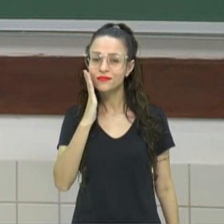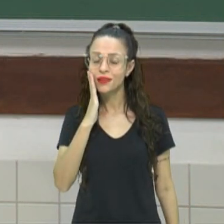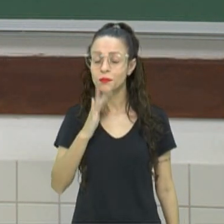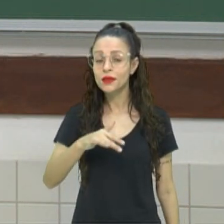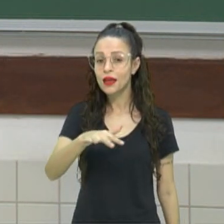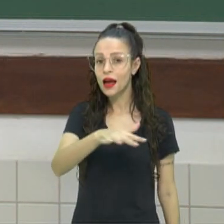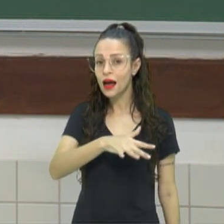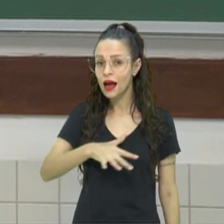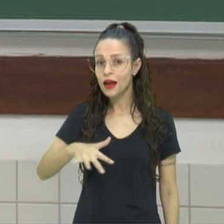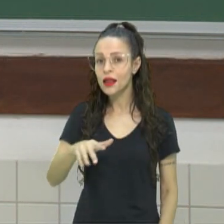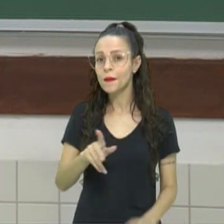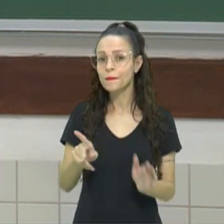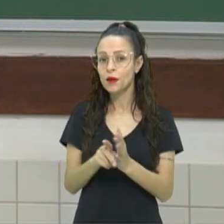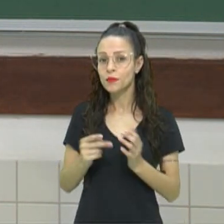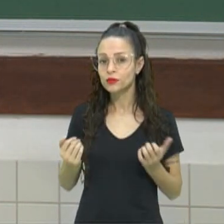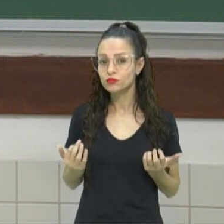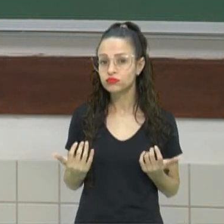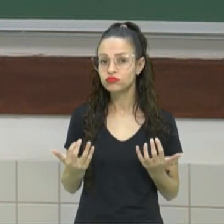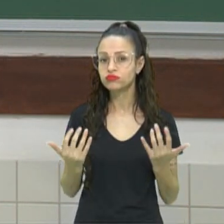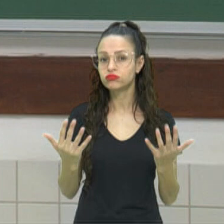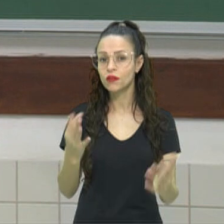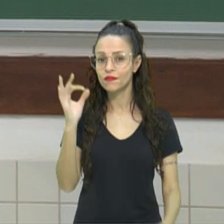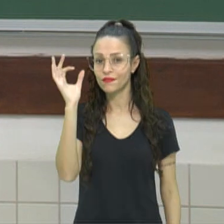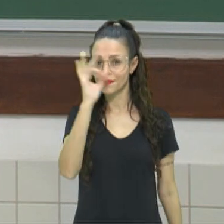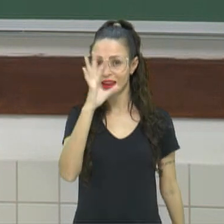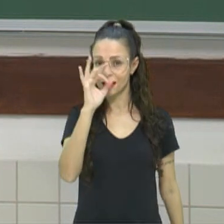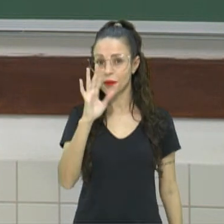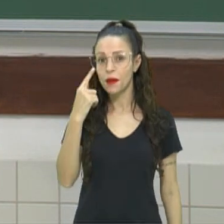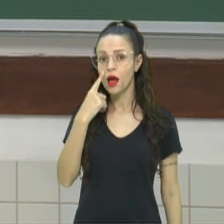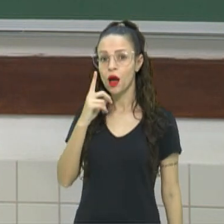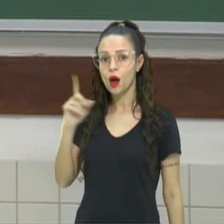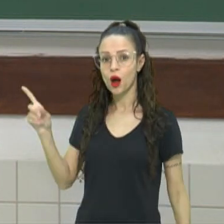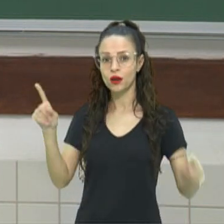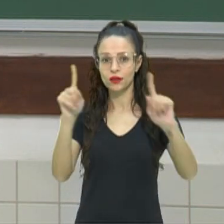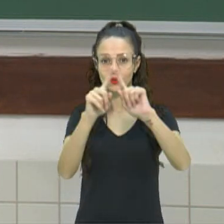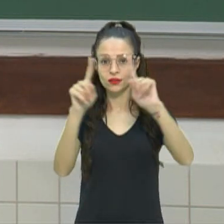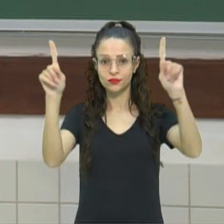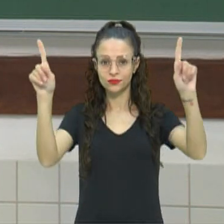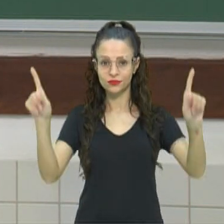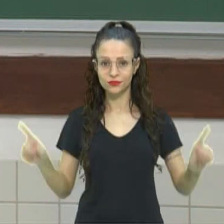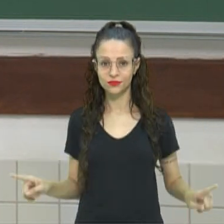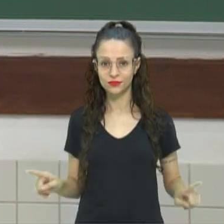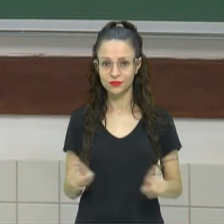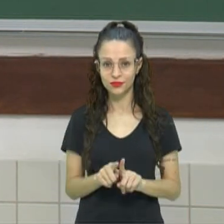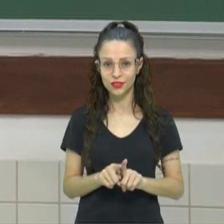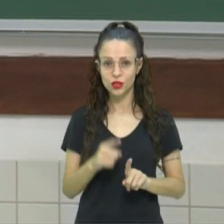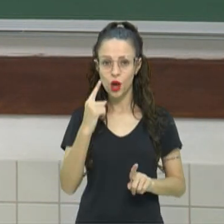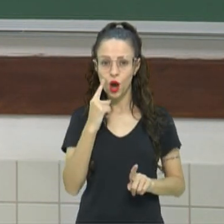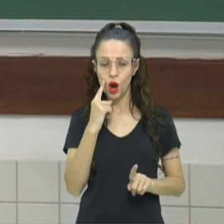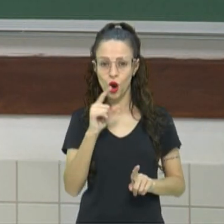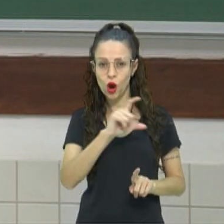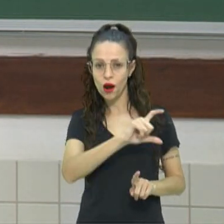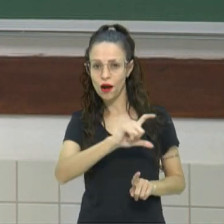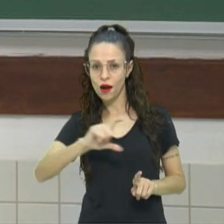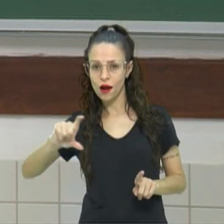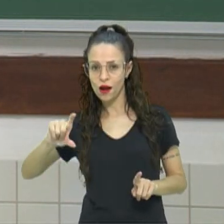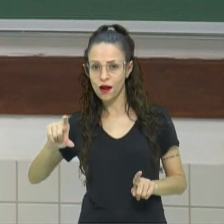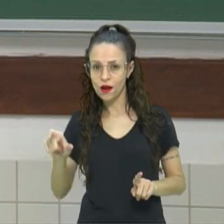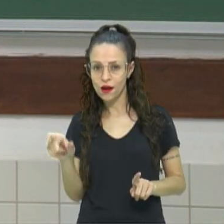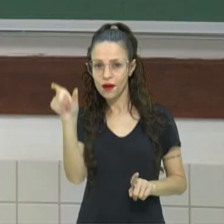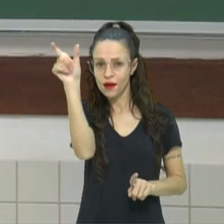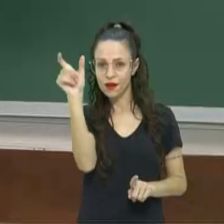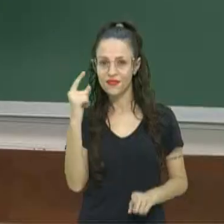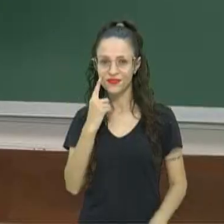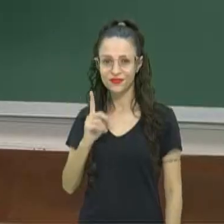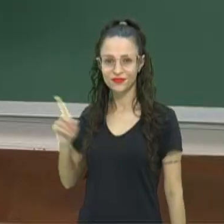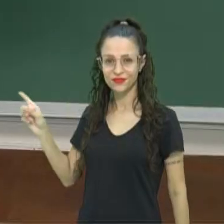grama. Se você olhar para o desenho, o espaço da grama é como se fosse um L. Né? Vamos olhar para o desenho aqui, ó. Como se